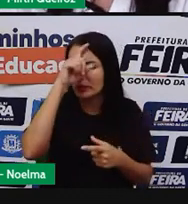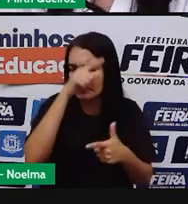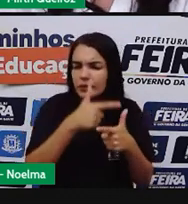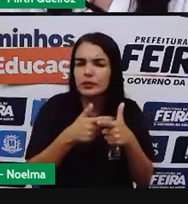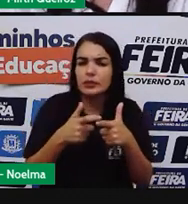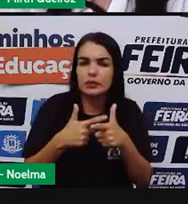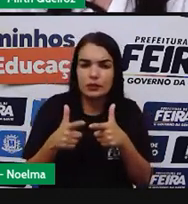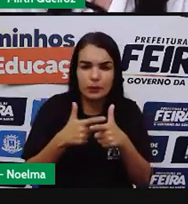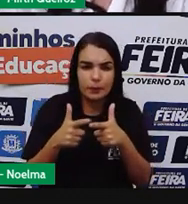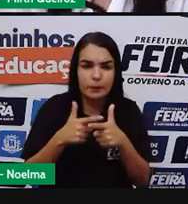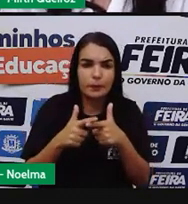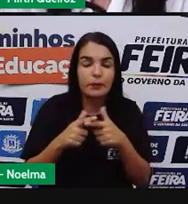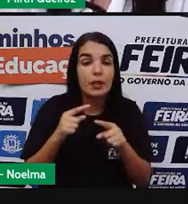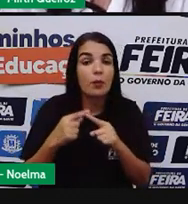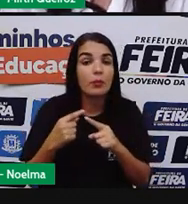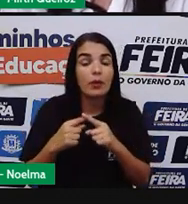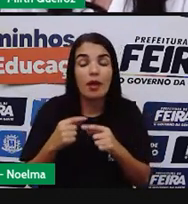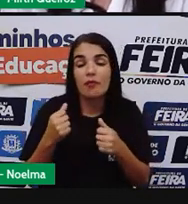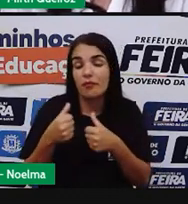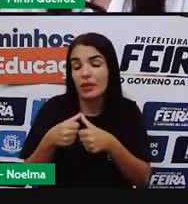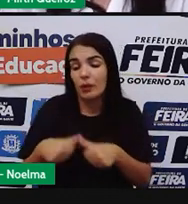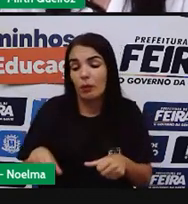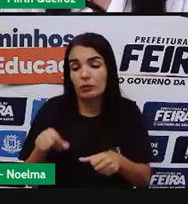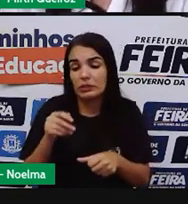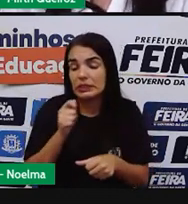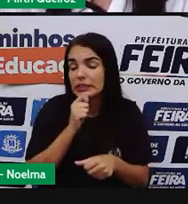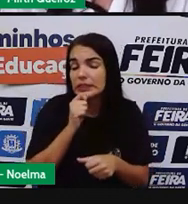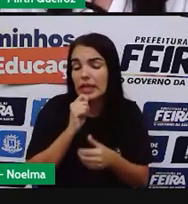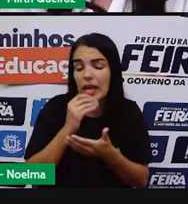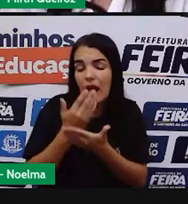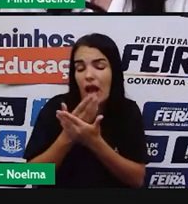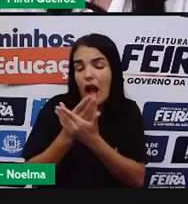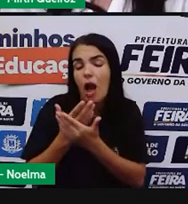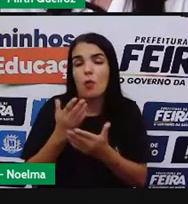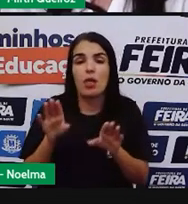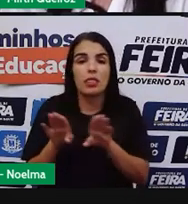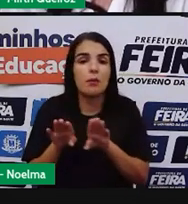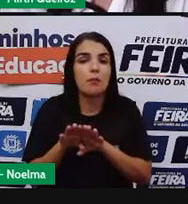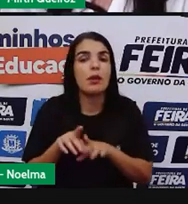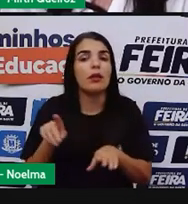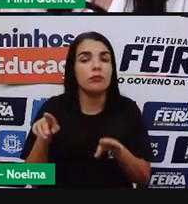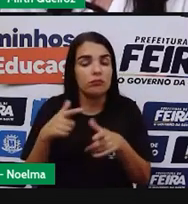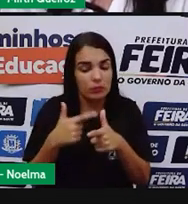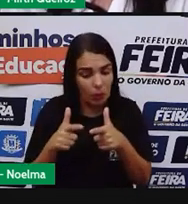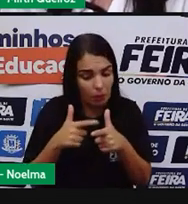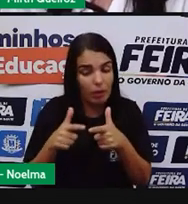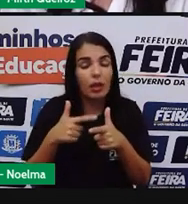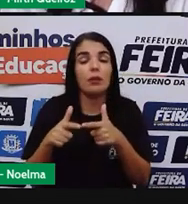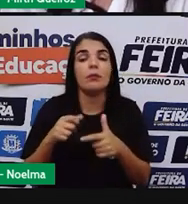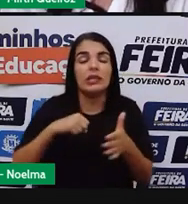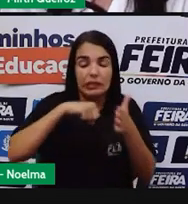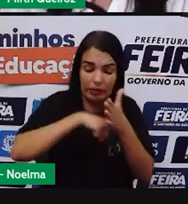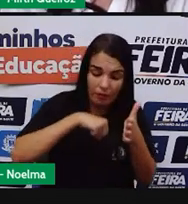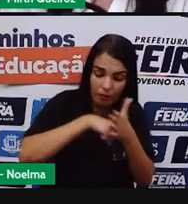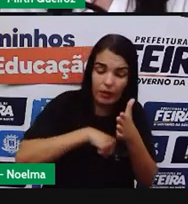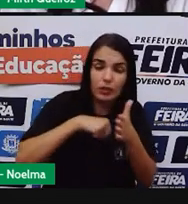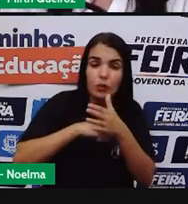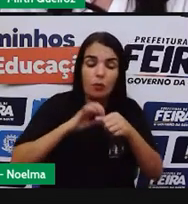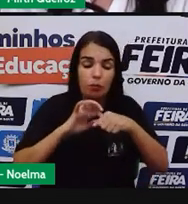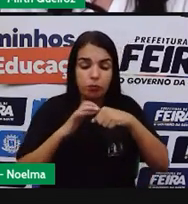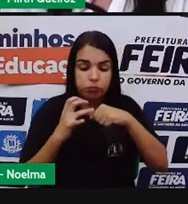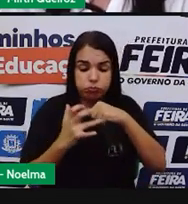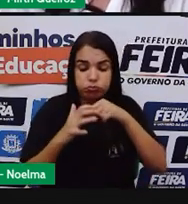O fato da gente ficar sem aula também foi um dos desafios aí que a gente enfrentou durante essa pandemia, ter que